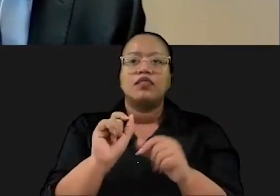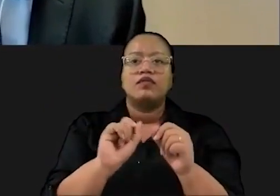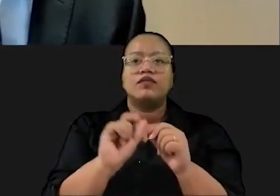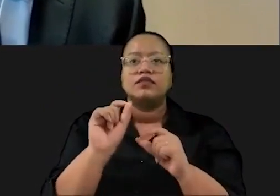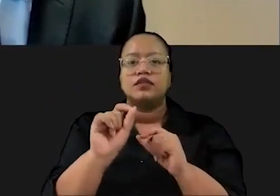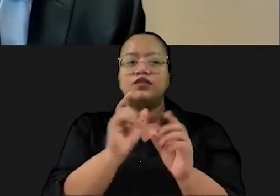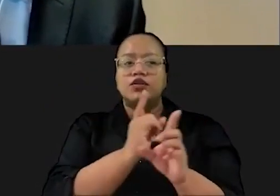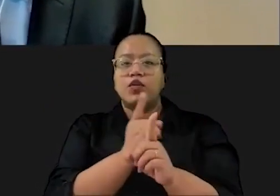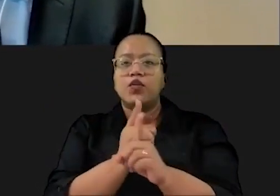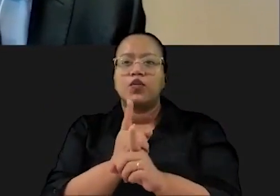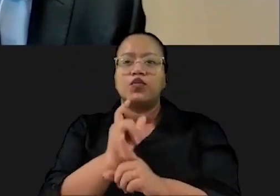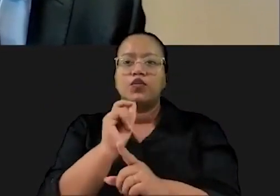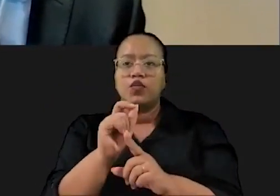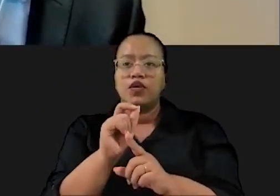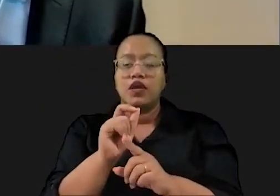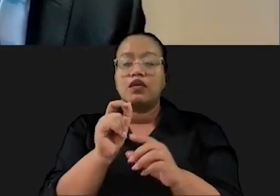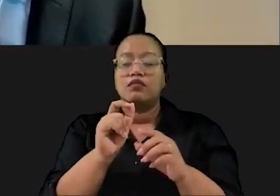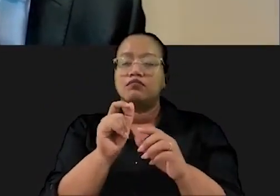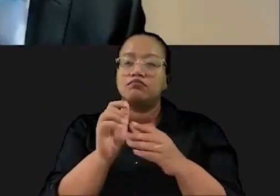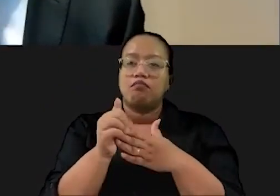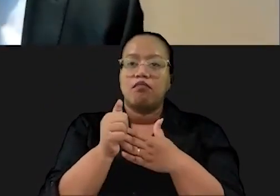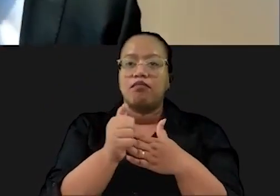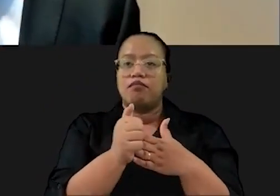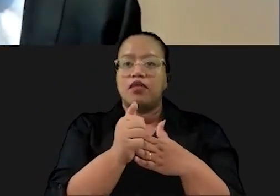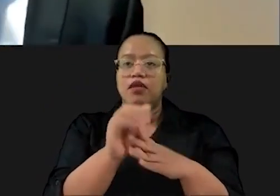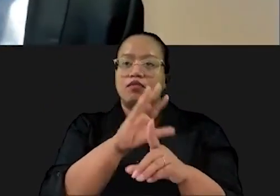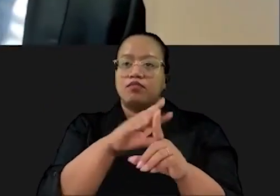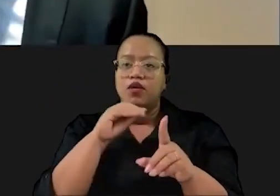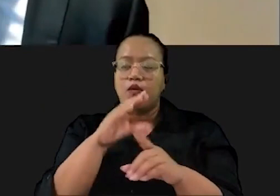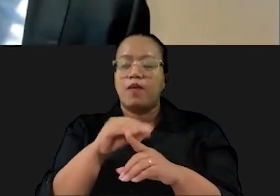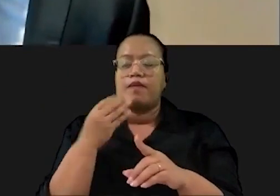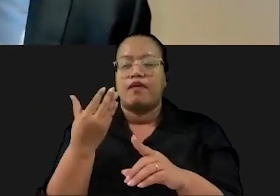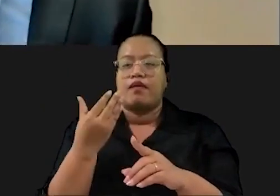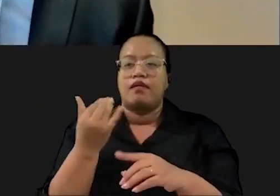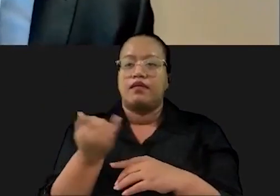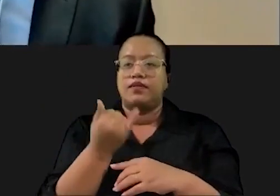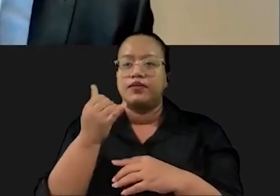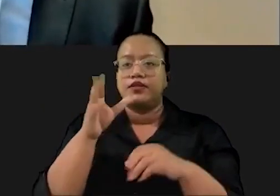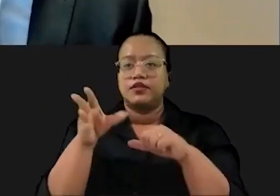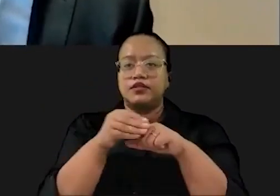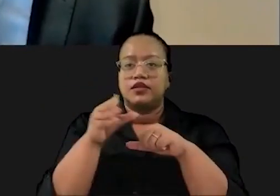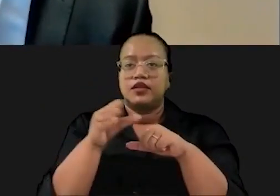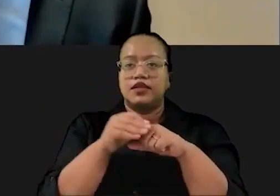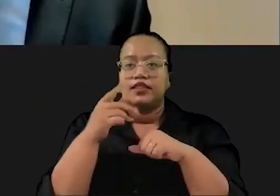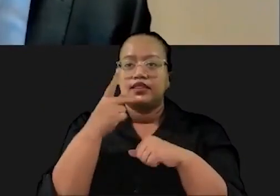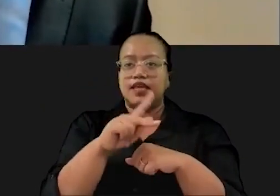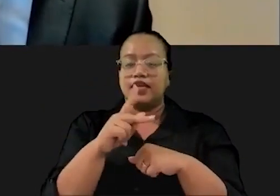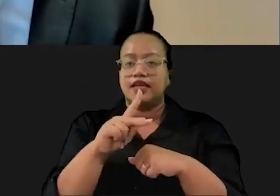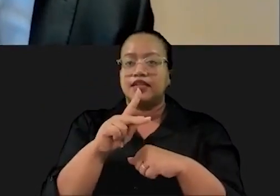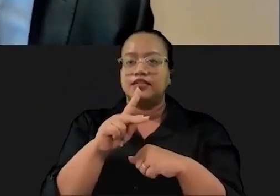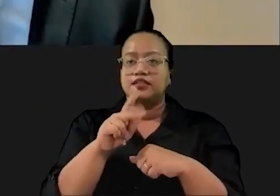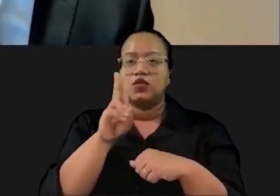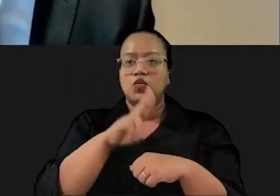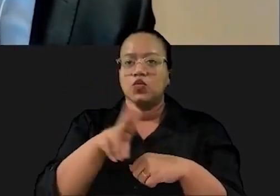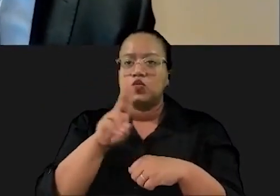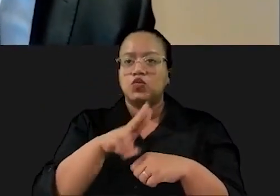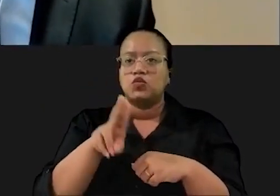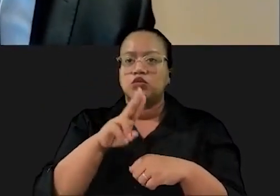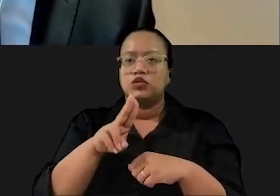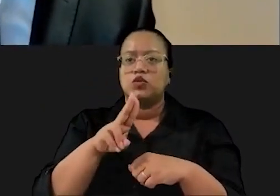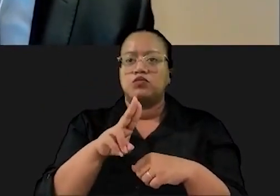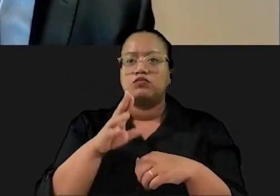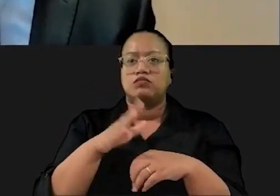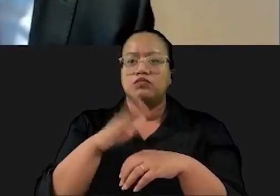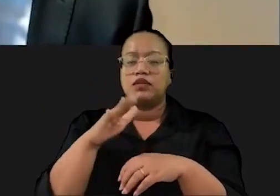nosso favor o conhecimento que eles foram adquirindo com o uso intenso do PJE, que eles sofreram muito mais do que nós, porque eles adotaram muito mais cedo e passaram por